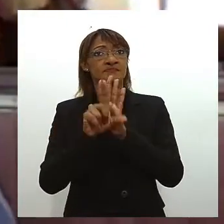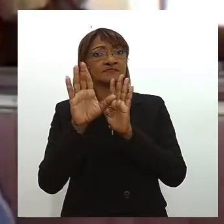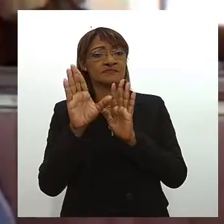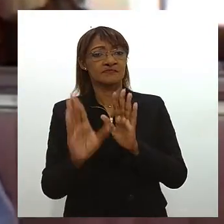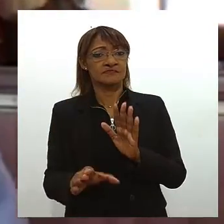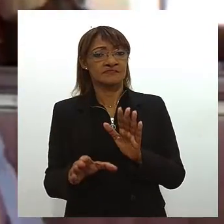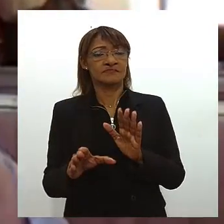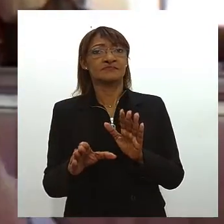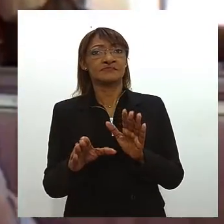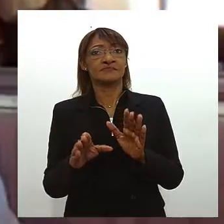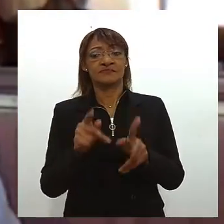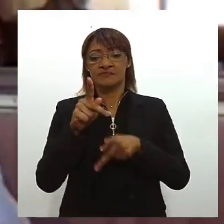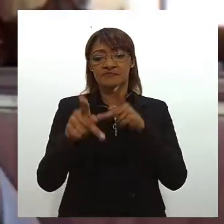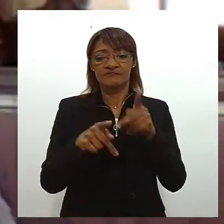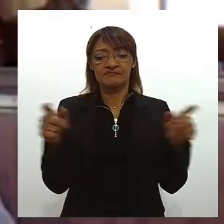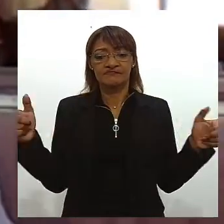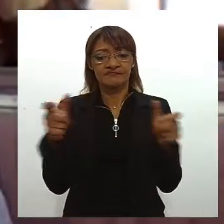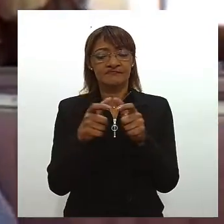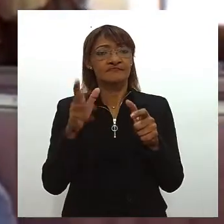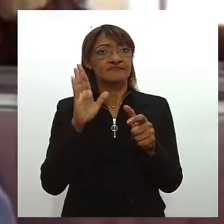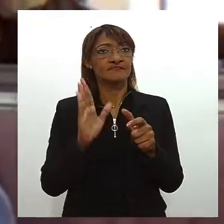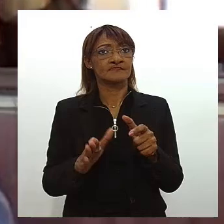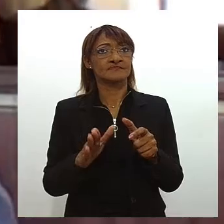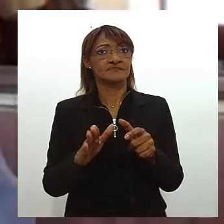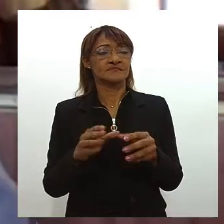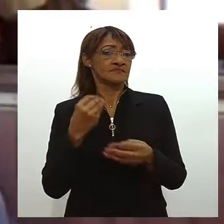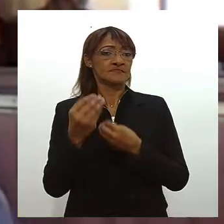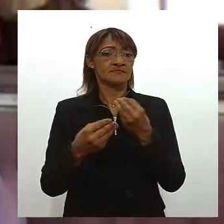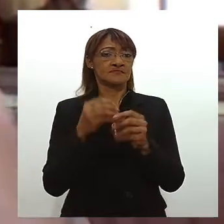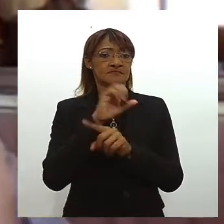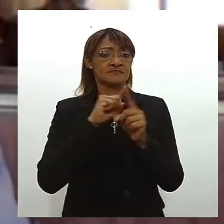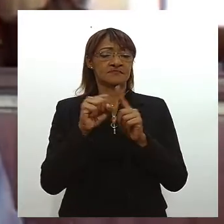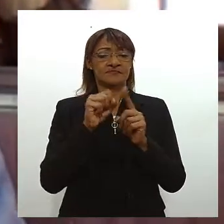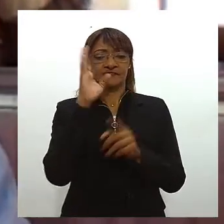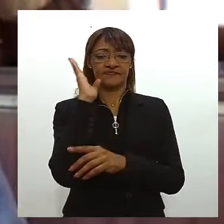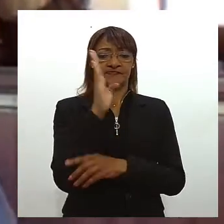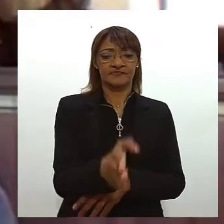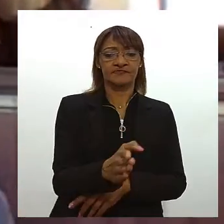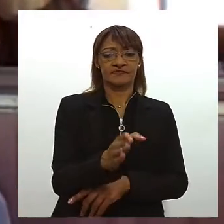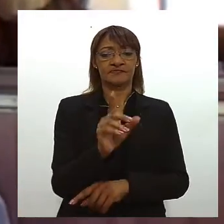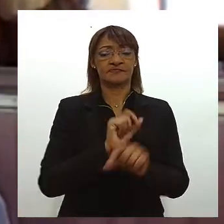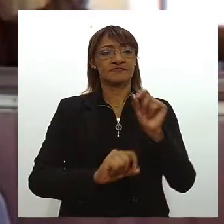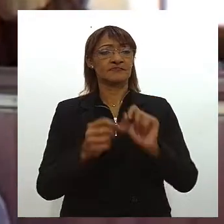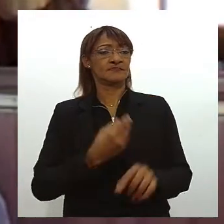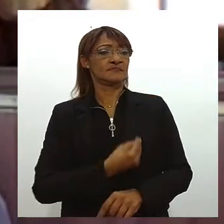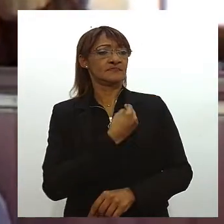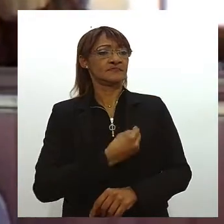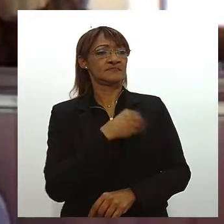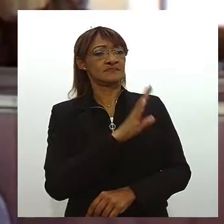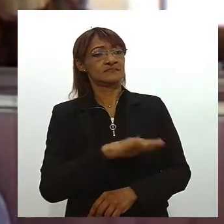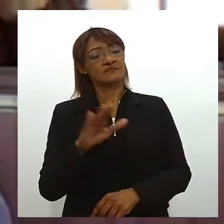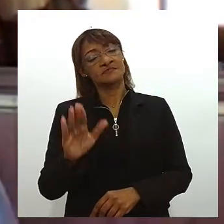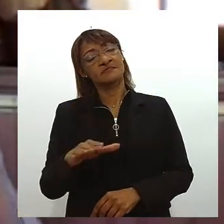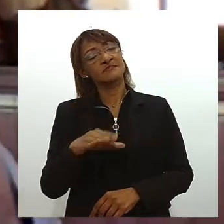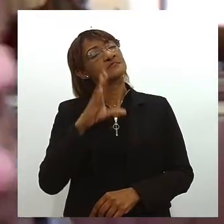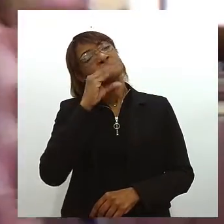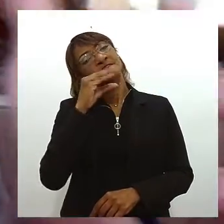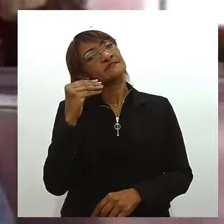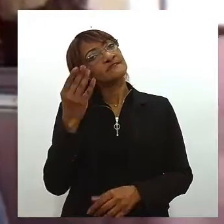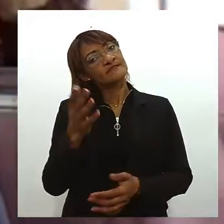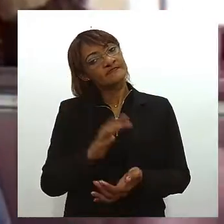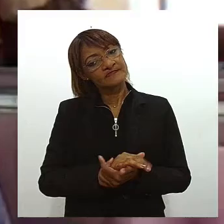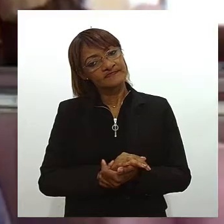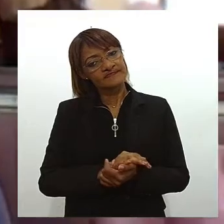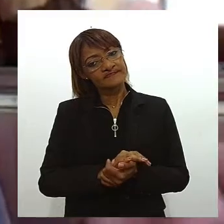minorias sociais, tem incidido de forma muito direta sobre a vida das nossas crianças e dos nossos adolescentes. Então,